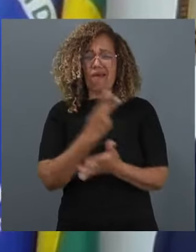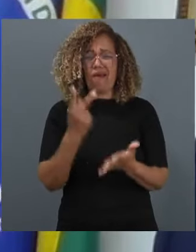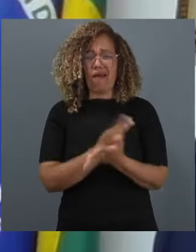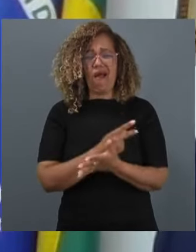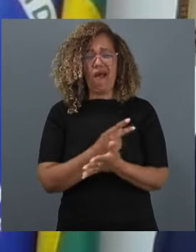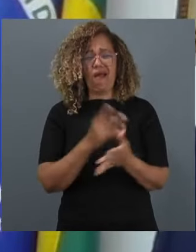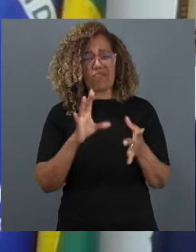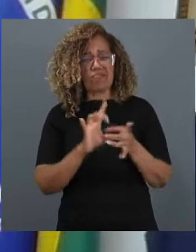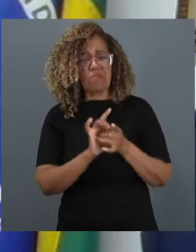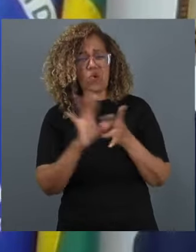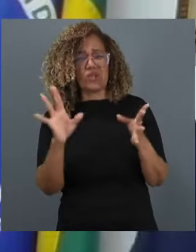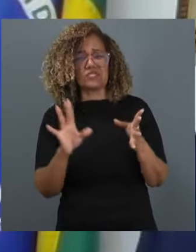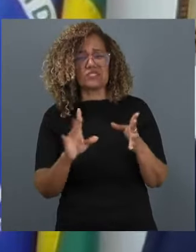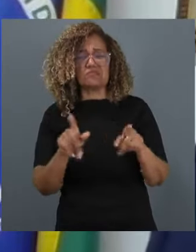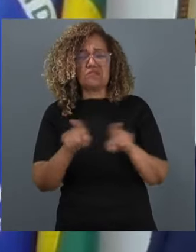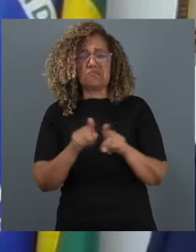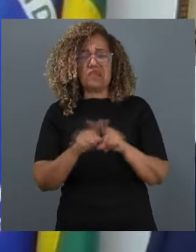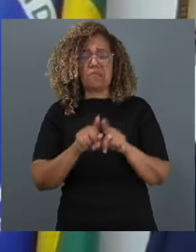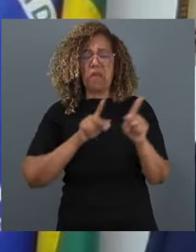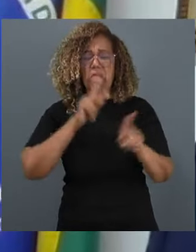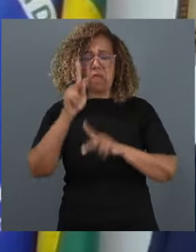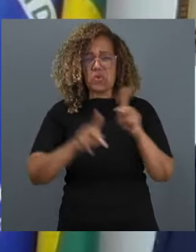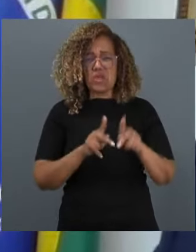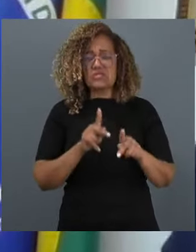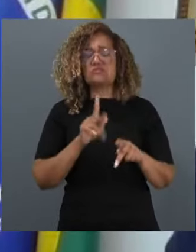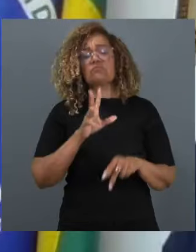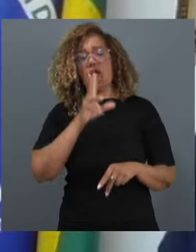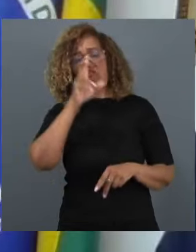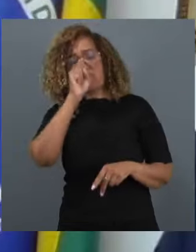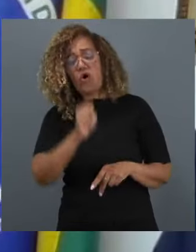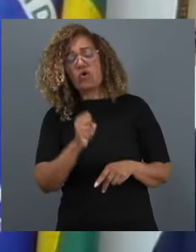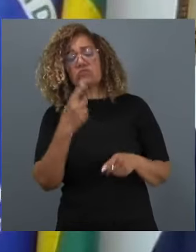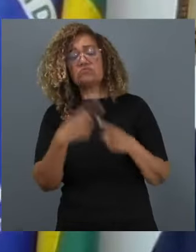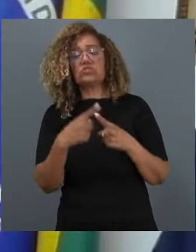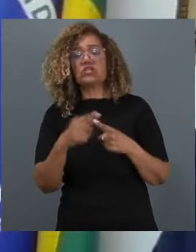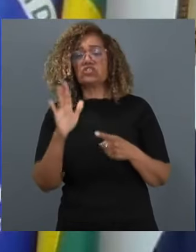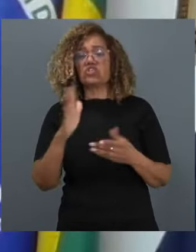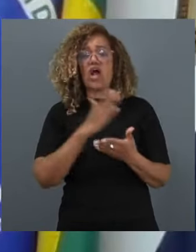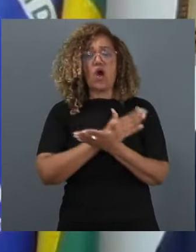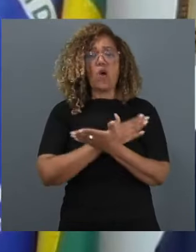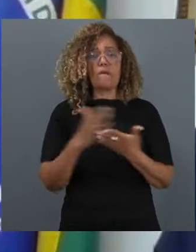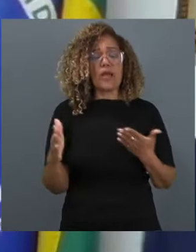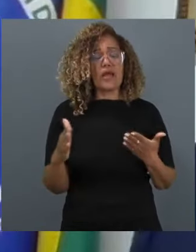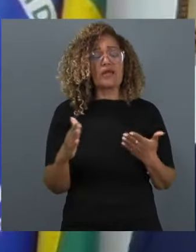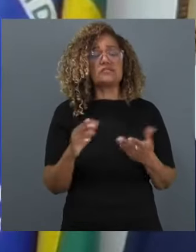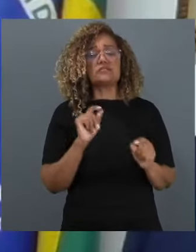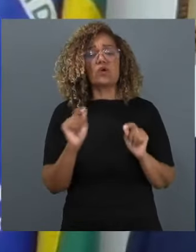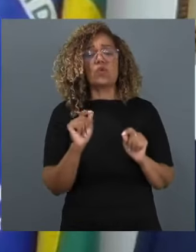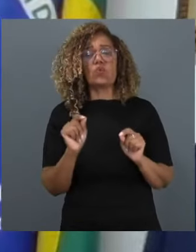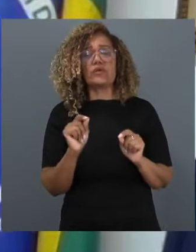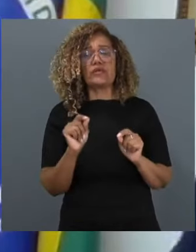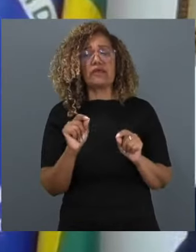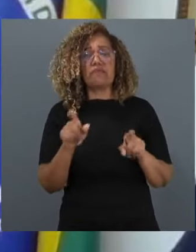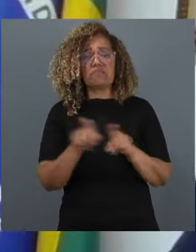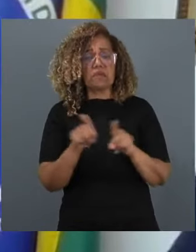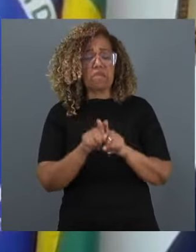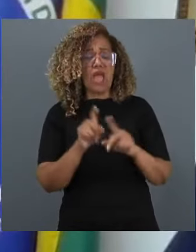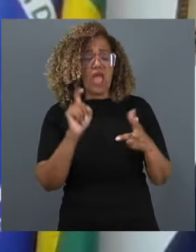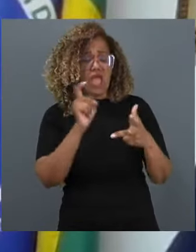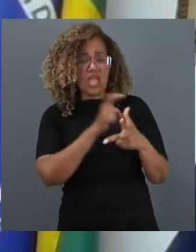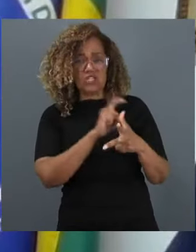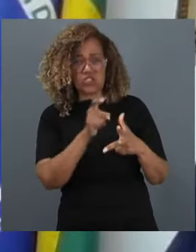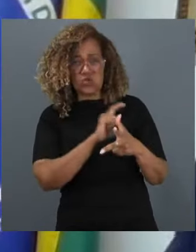O populismo fica forte porque você já começa uma gestão, principalmente do executivo,